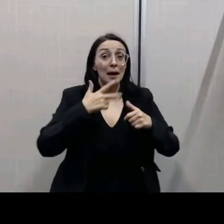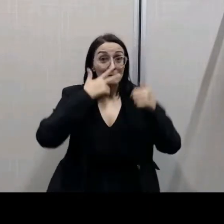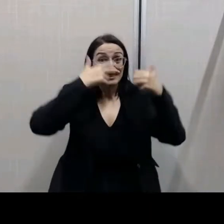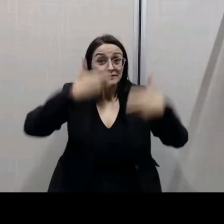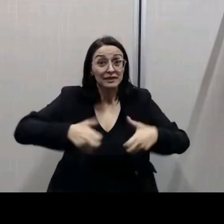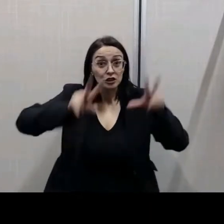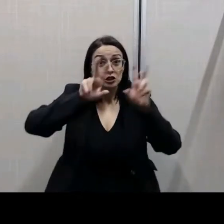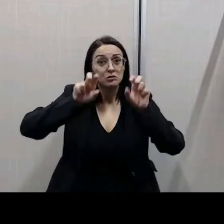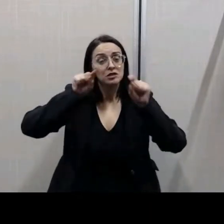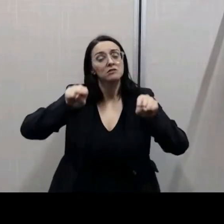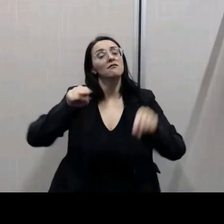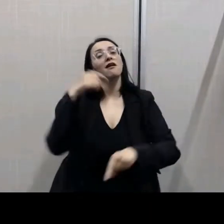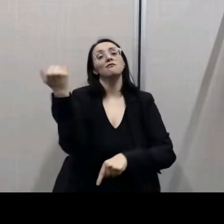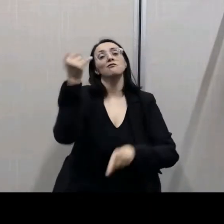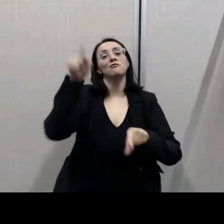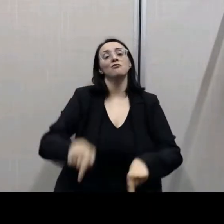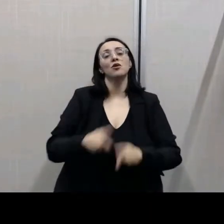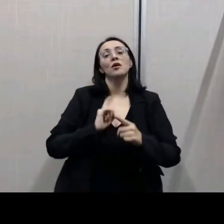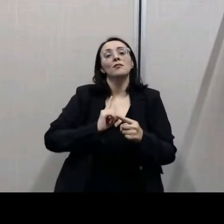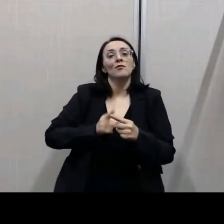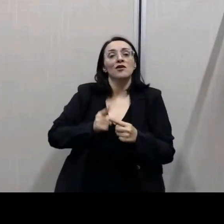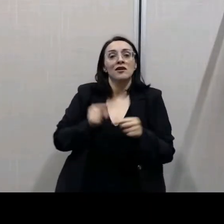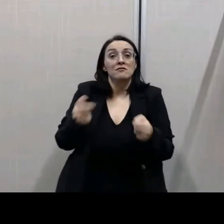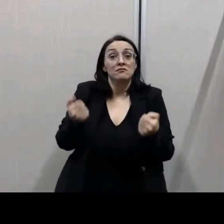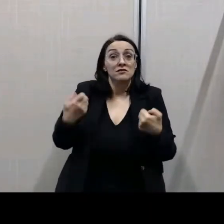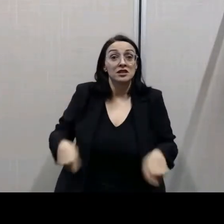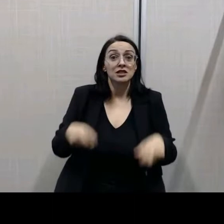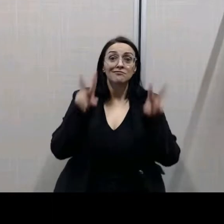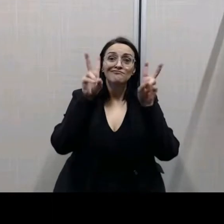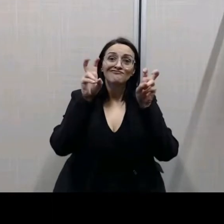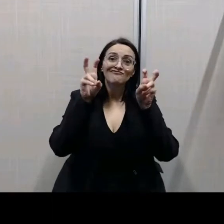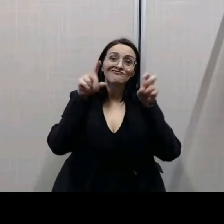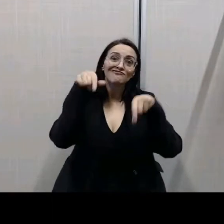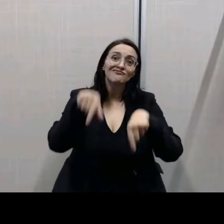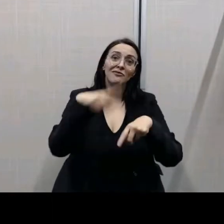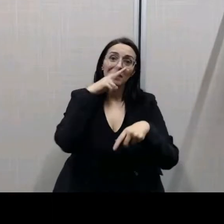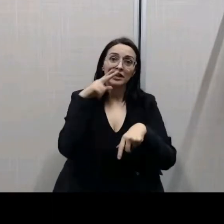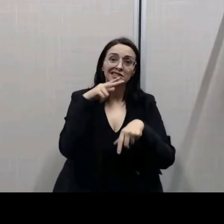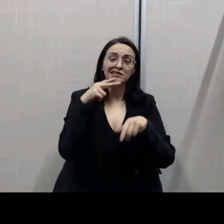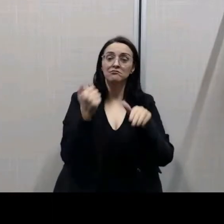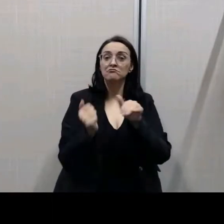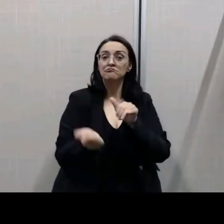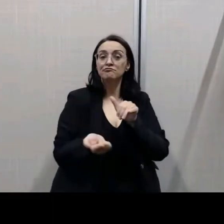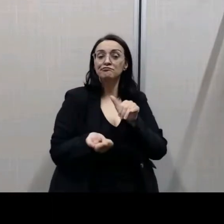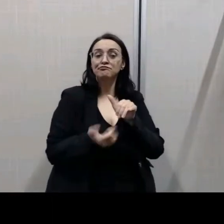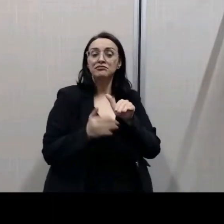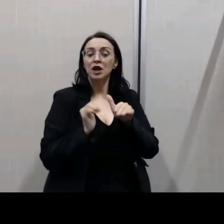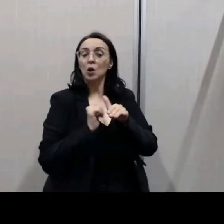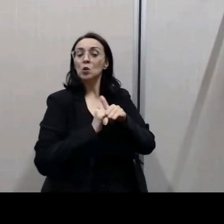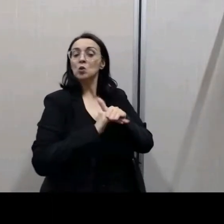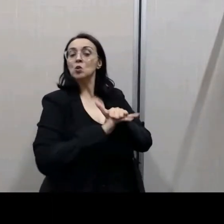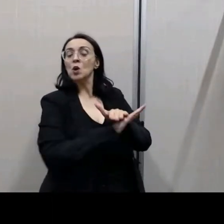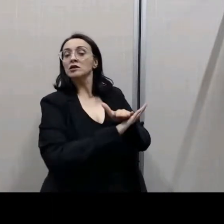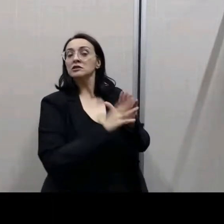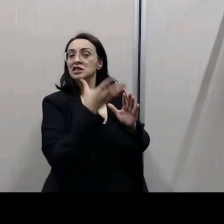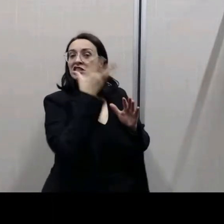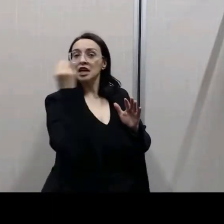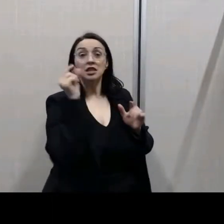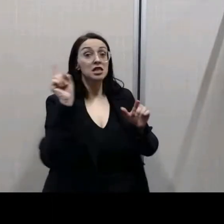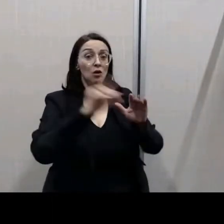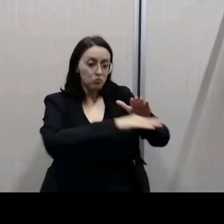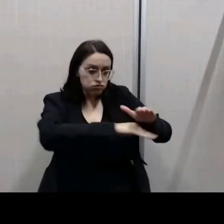muito importante, porque a gente precisa falar sobre os assuntos que são deixados debaixo do tapete para que eles sejam vistos por todo